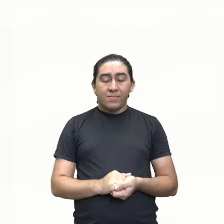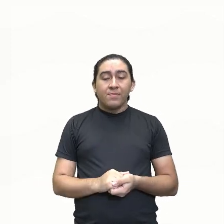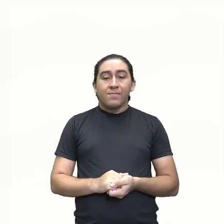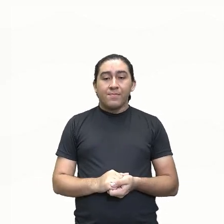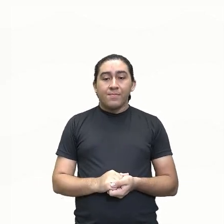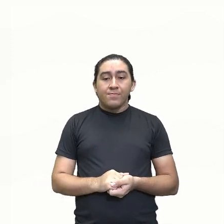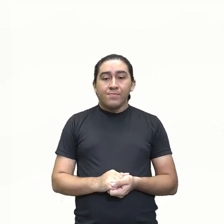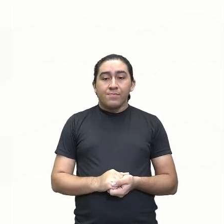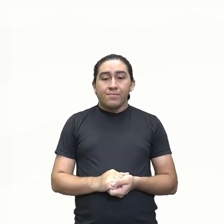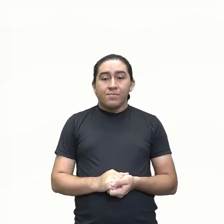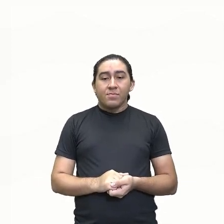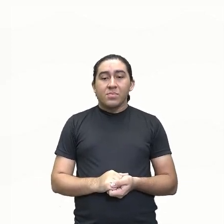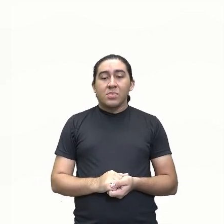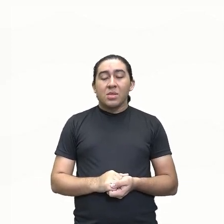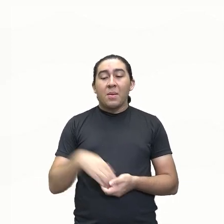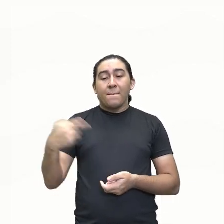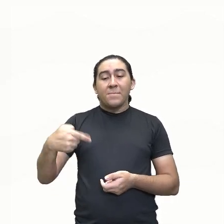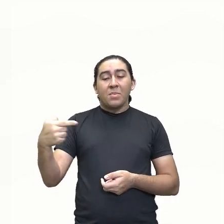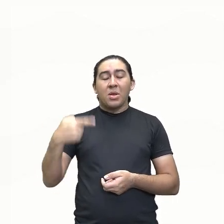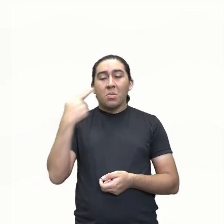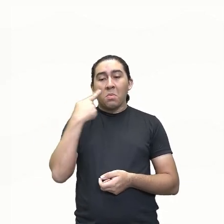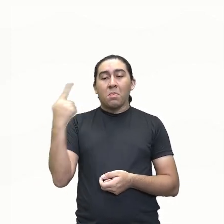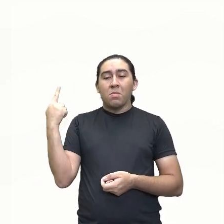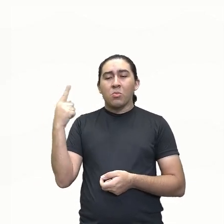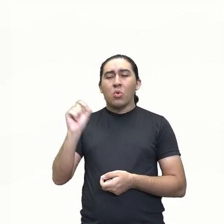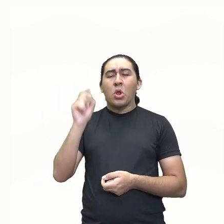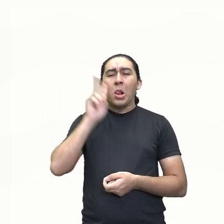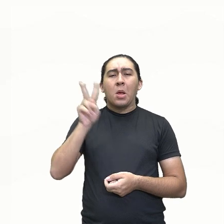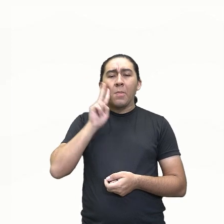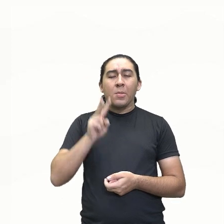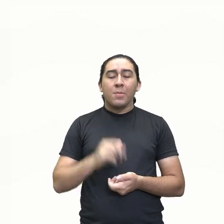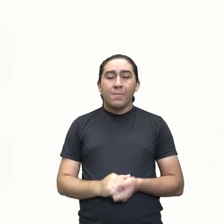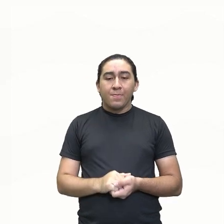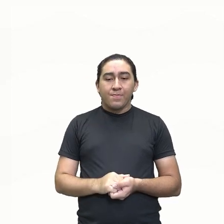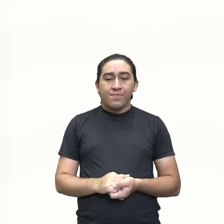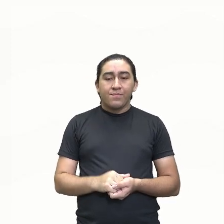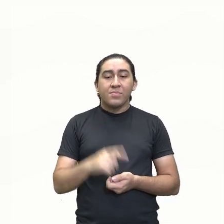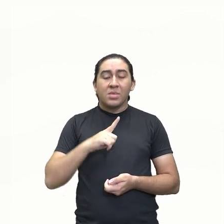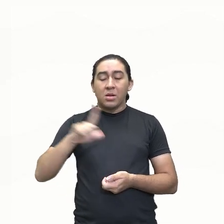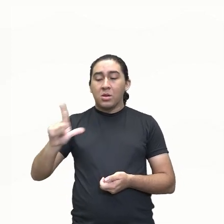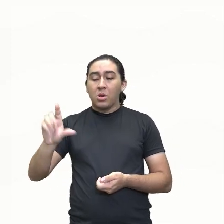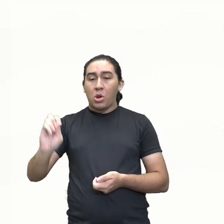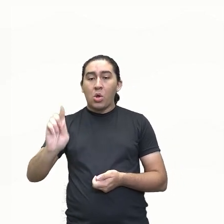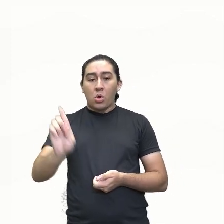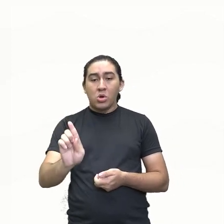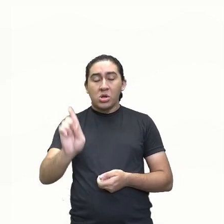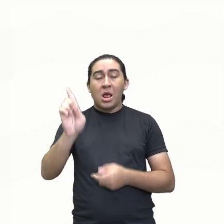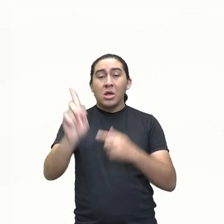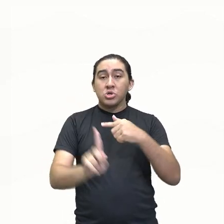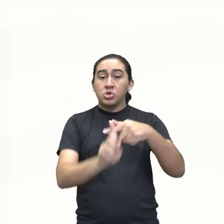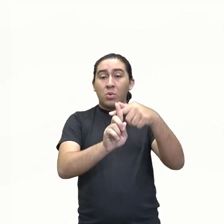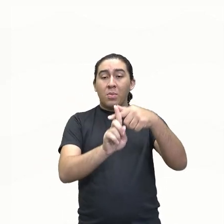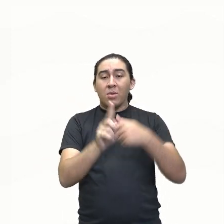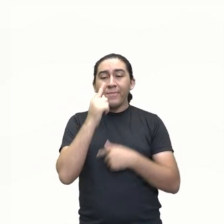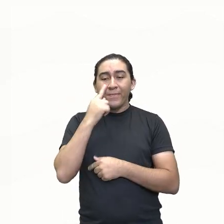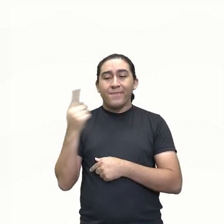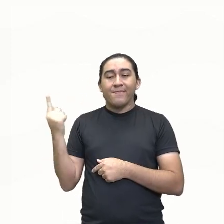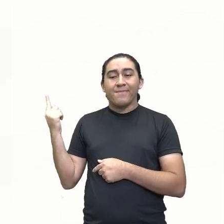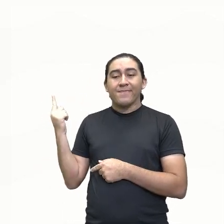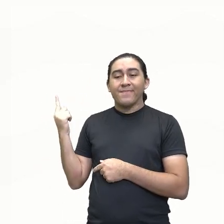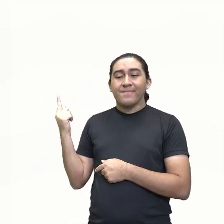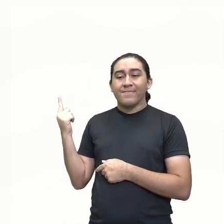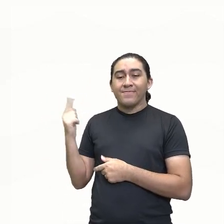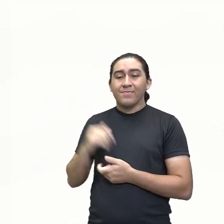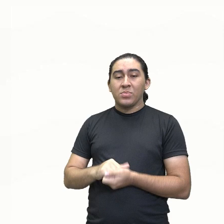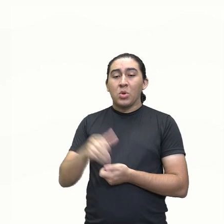propriedades. Então, olha o primeiro. O que isso lembra você? Eu tenho o log de uma soma. Olha lá, log